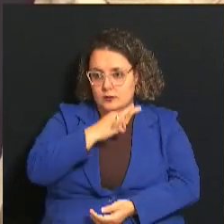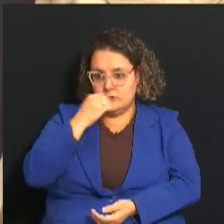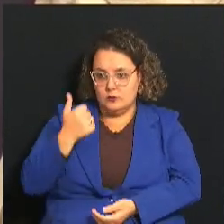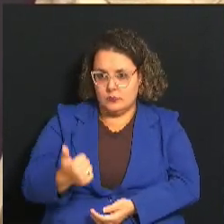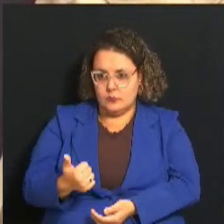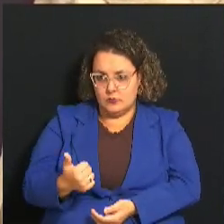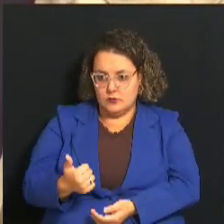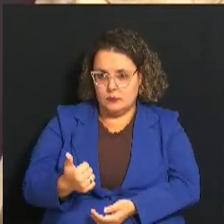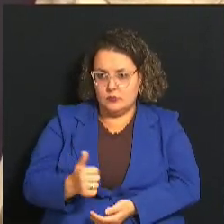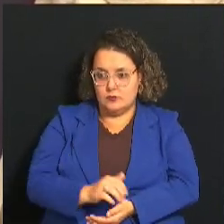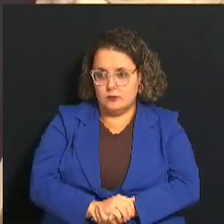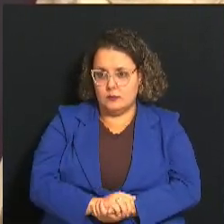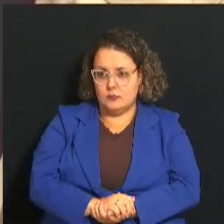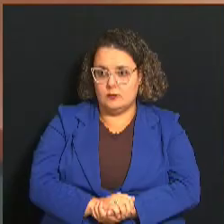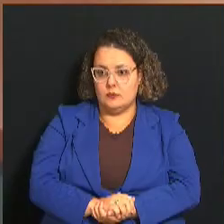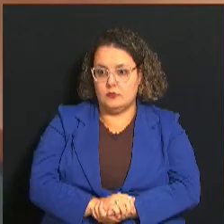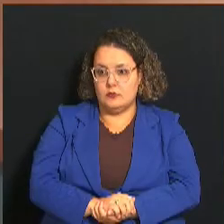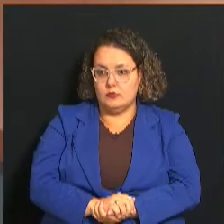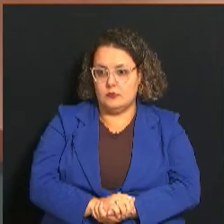Isso.